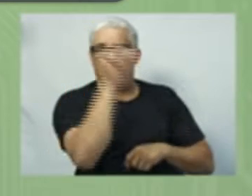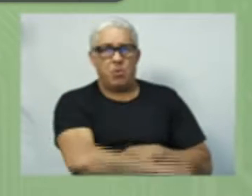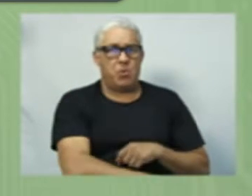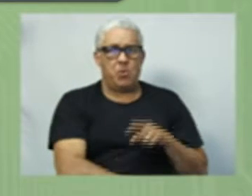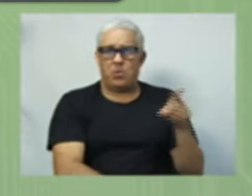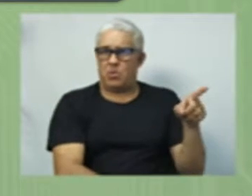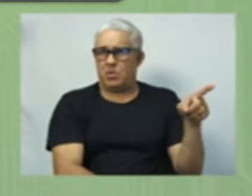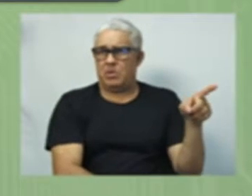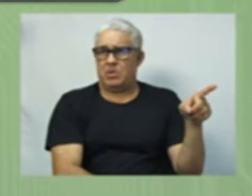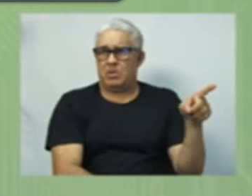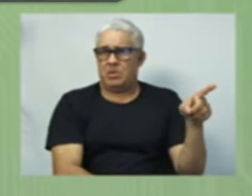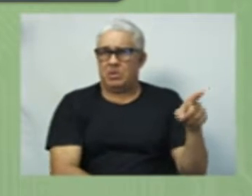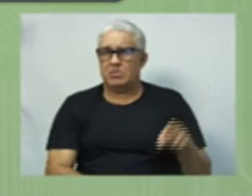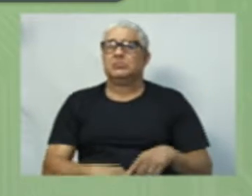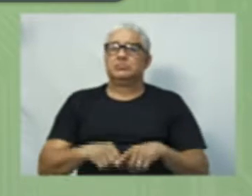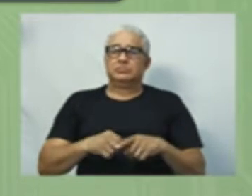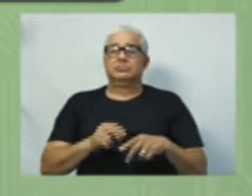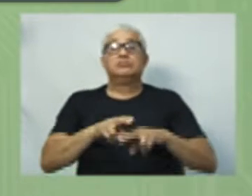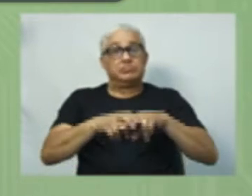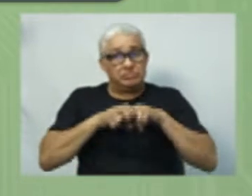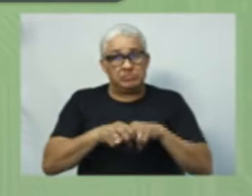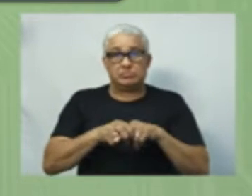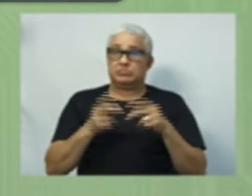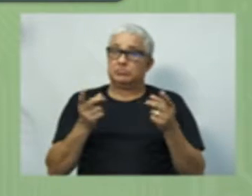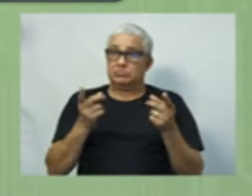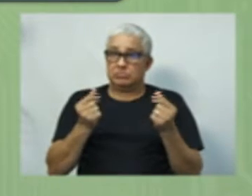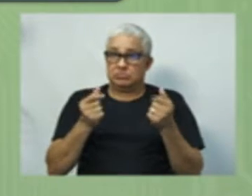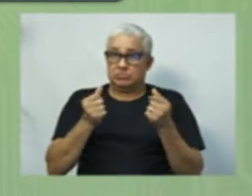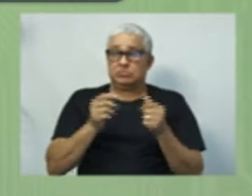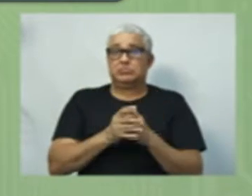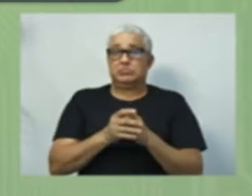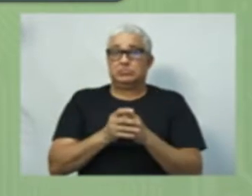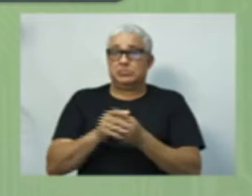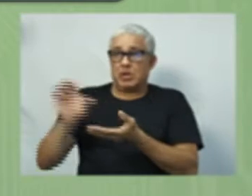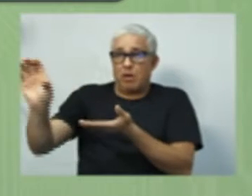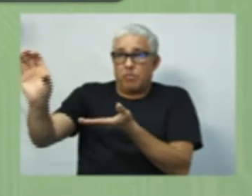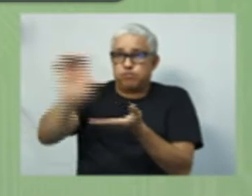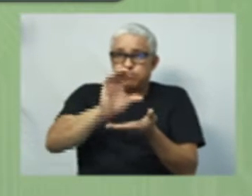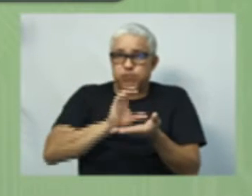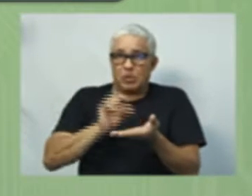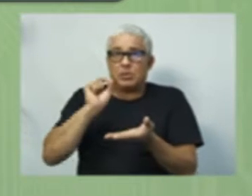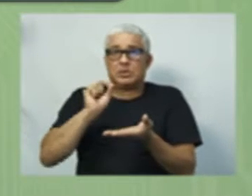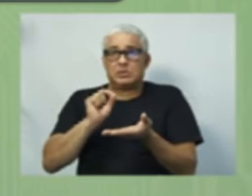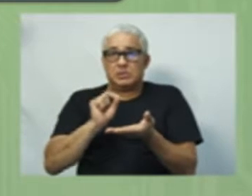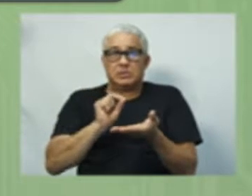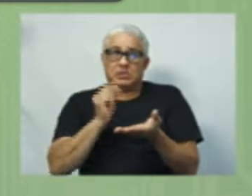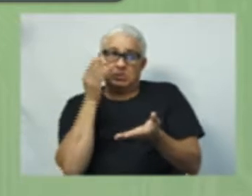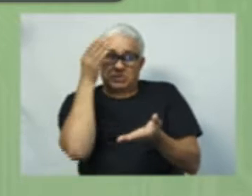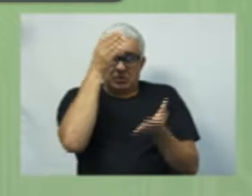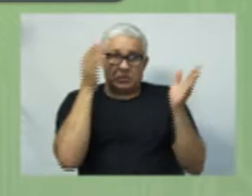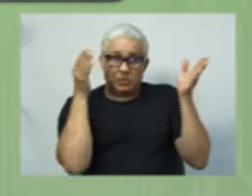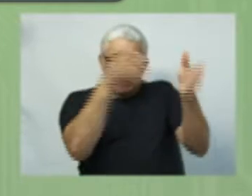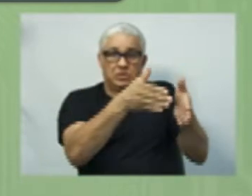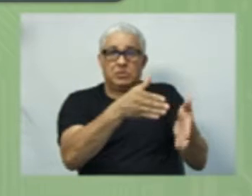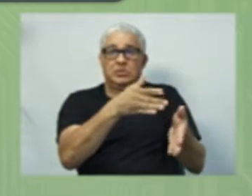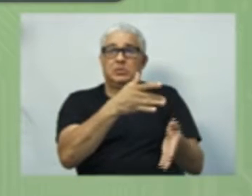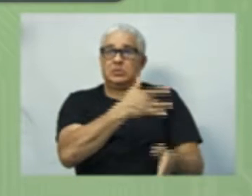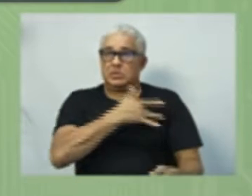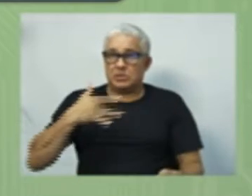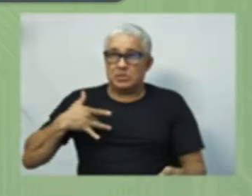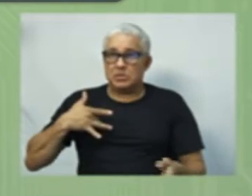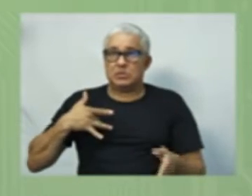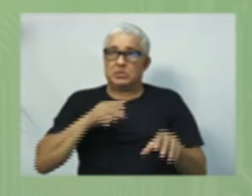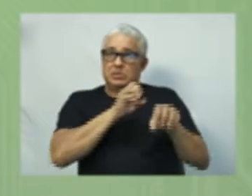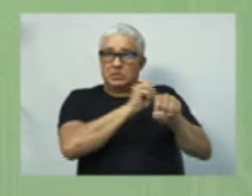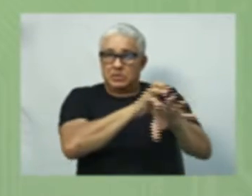né? Portanto, o dinheiro do tributo arrecadado era para qual destino? Saúde, educação, né? Vamos ver